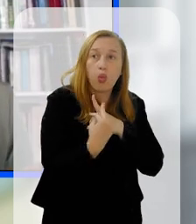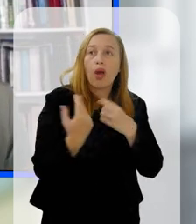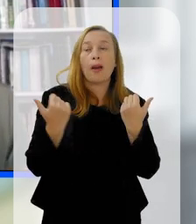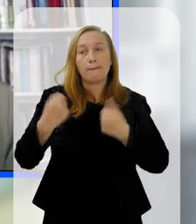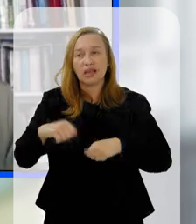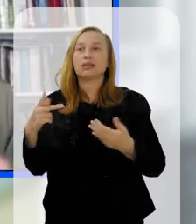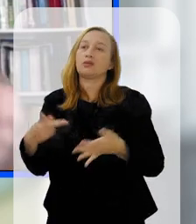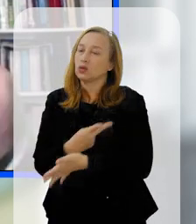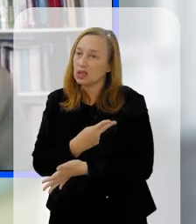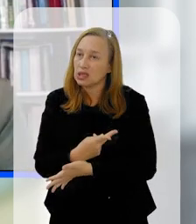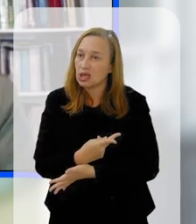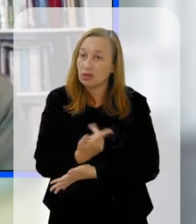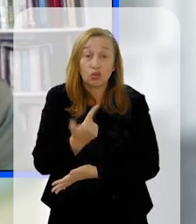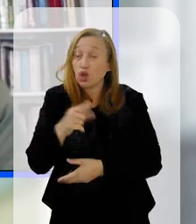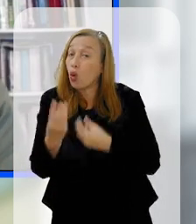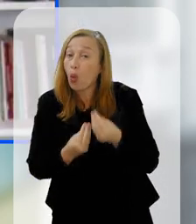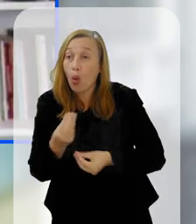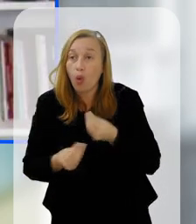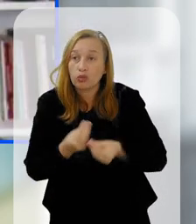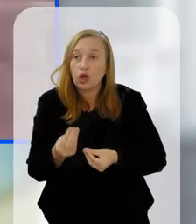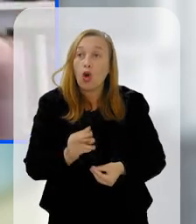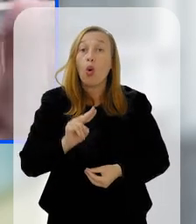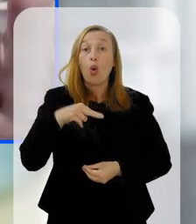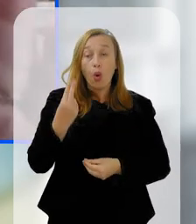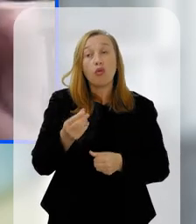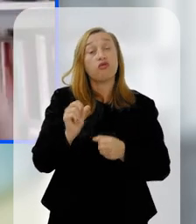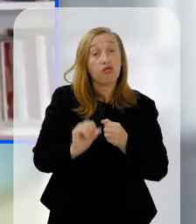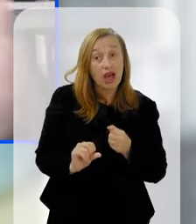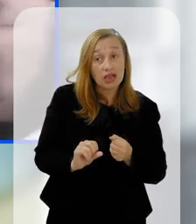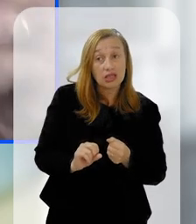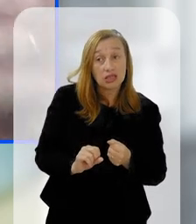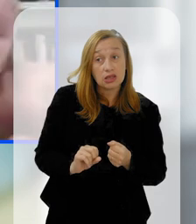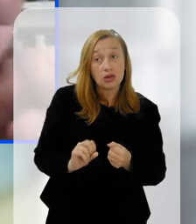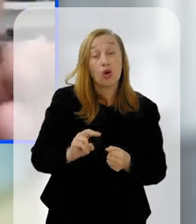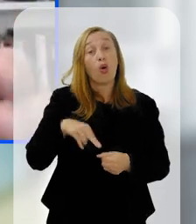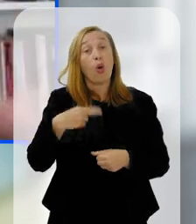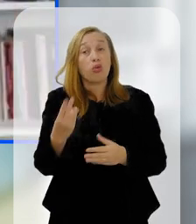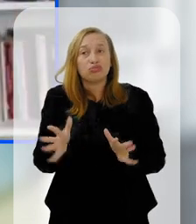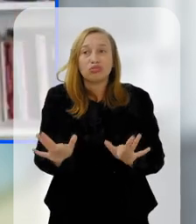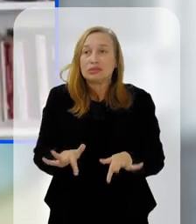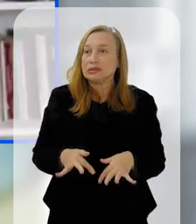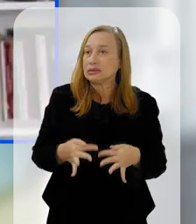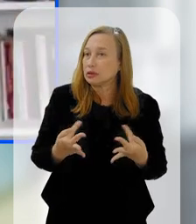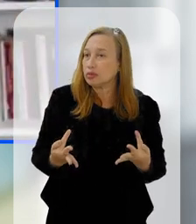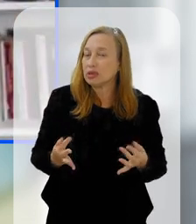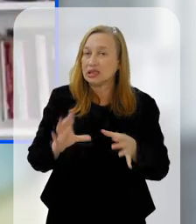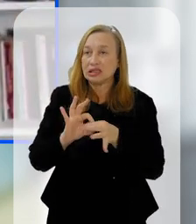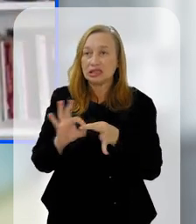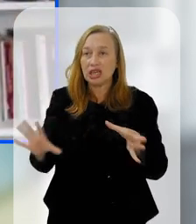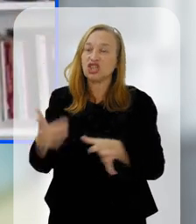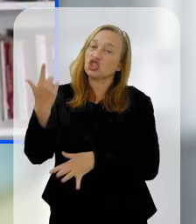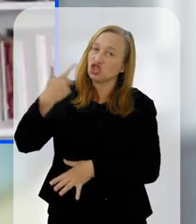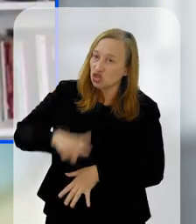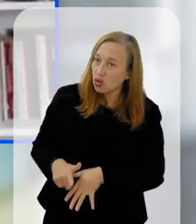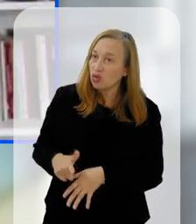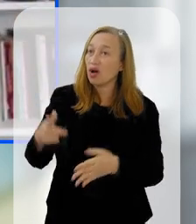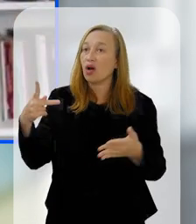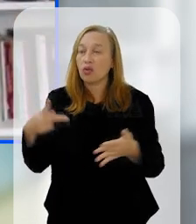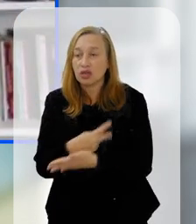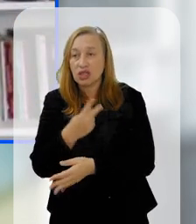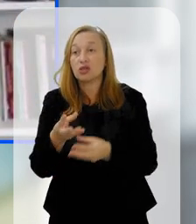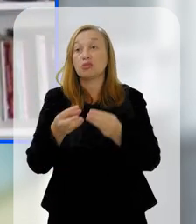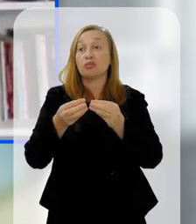jeito. independente do olhar, ela terá que acontecer. Não tem como. Ou a gente faz isso, ou a gente simplesmente deixa